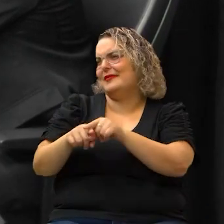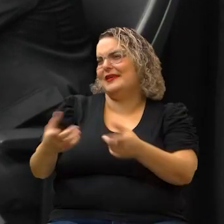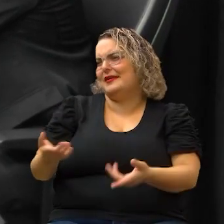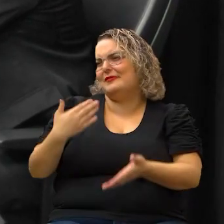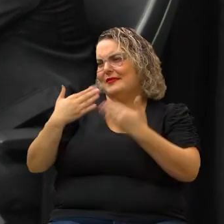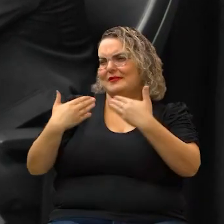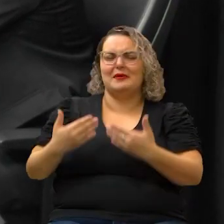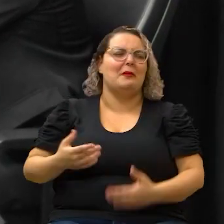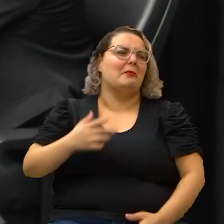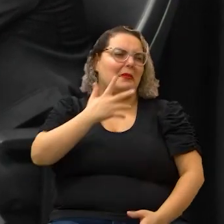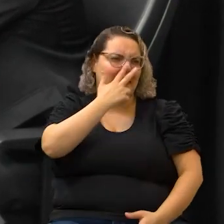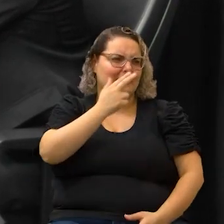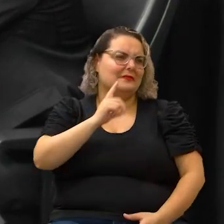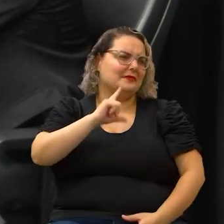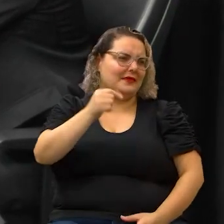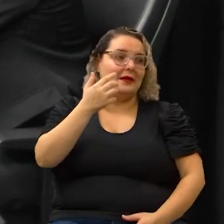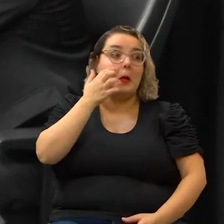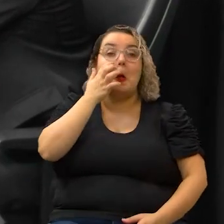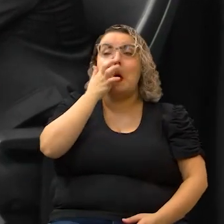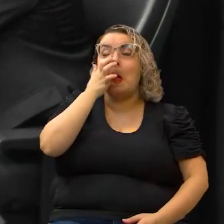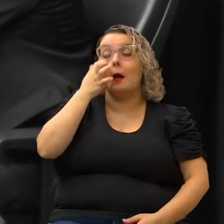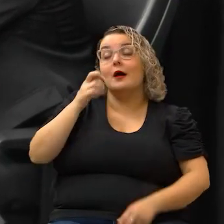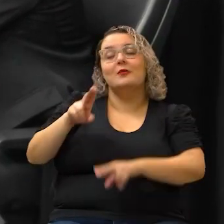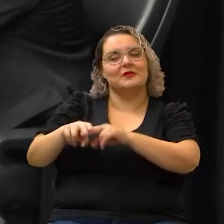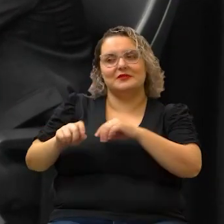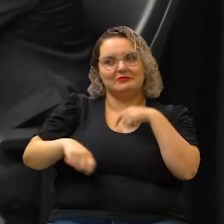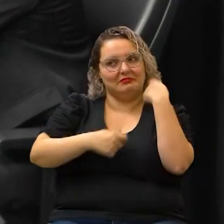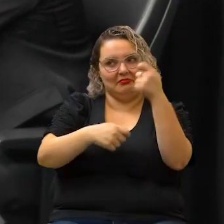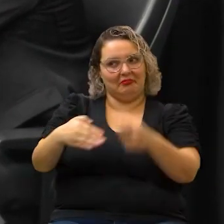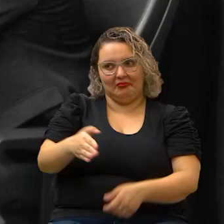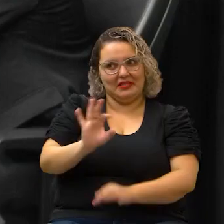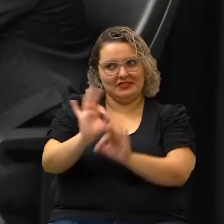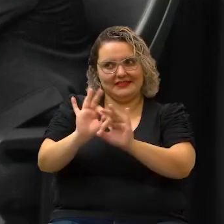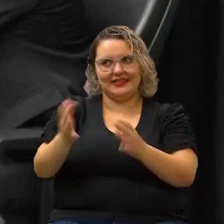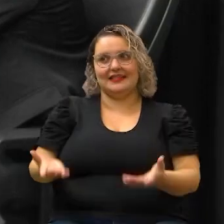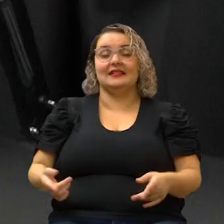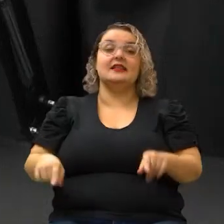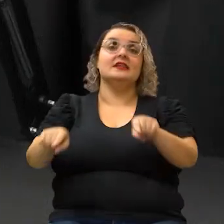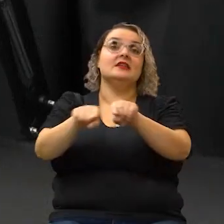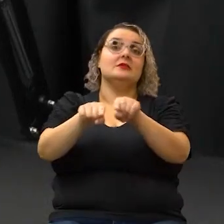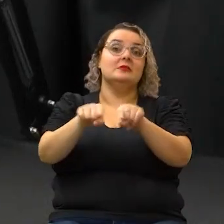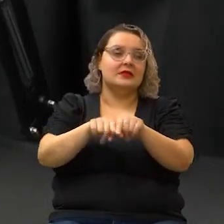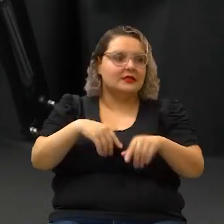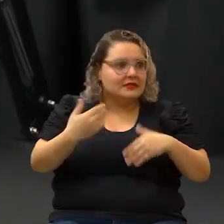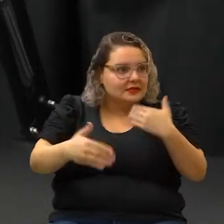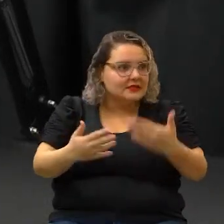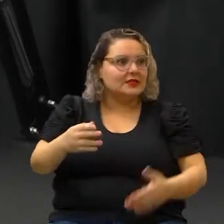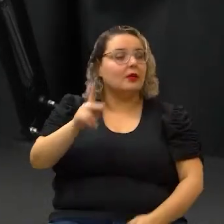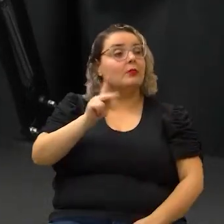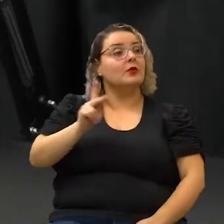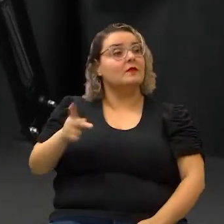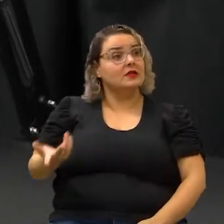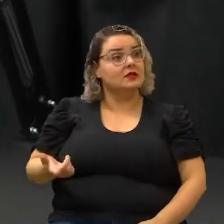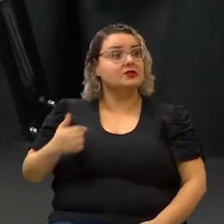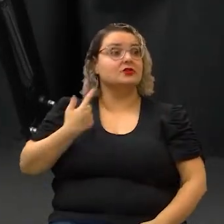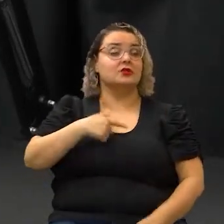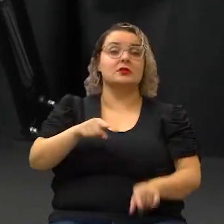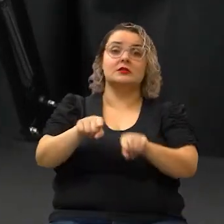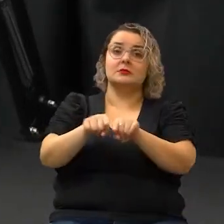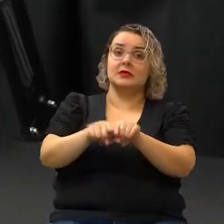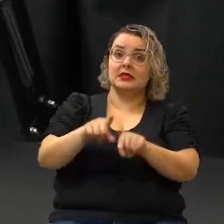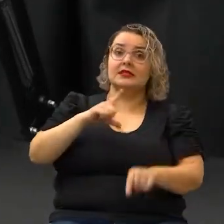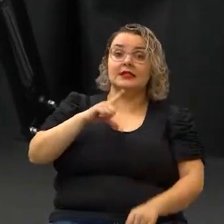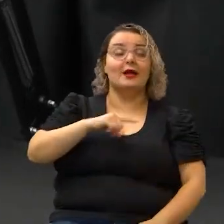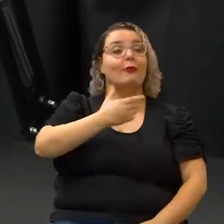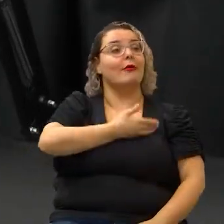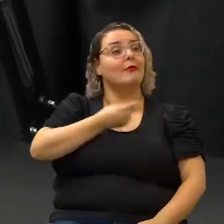Diz que espanta os peixes, né? Por isso que eu não pesco nada, né? E nessa caminhada sua como professor, a gente tem